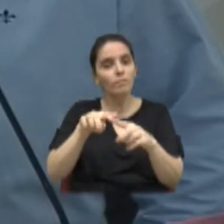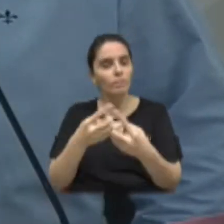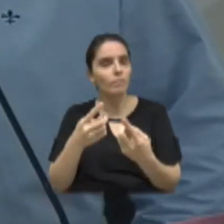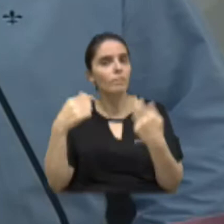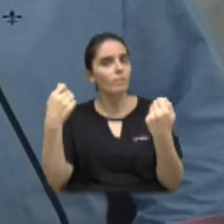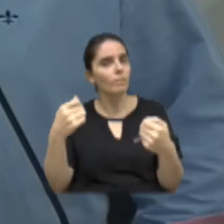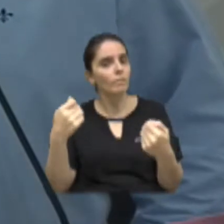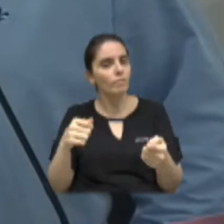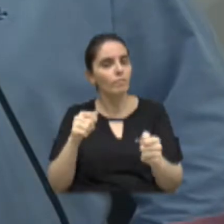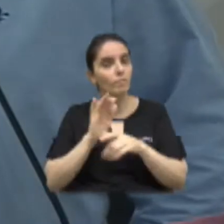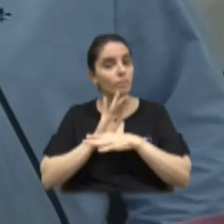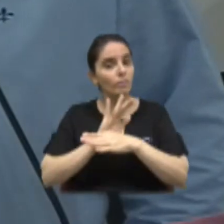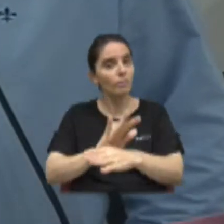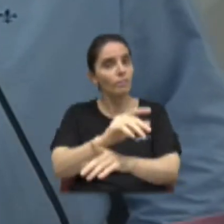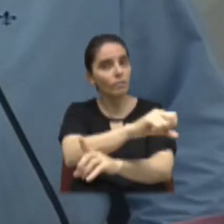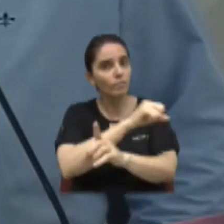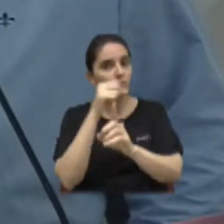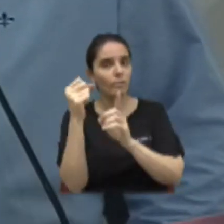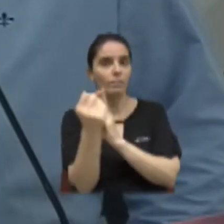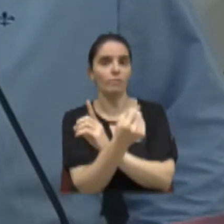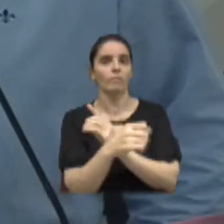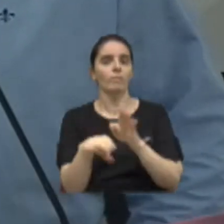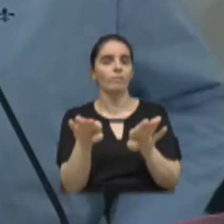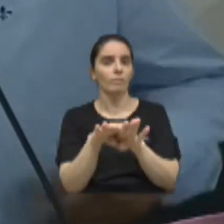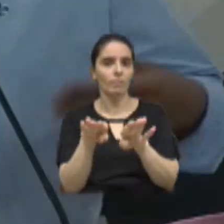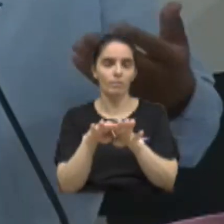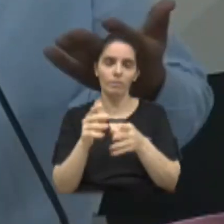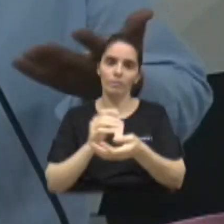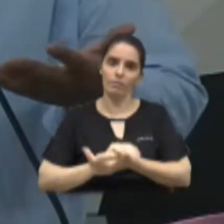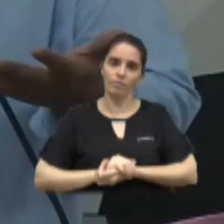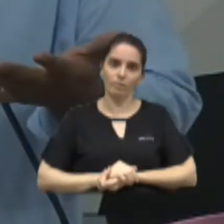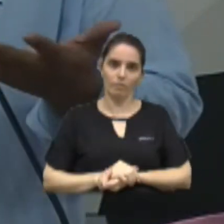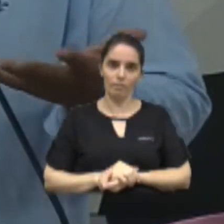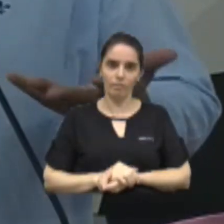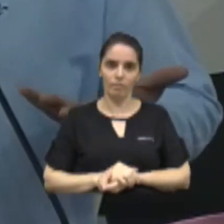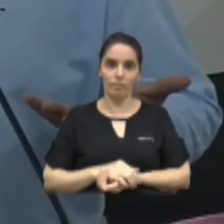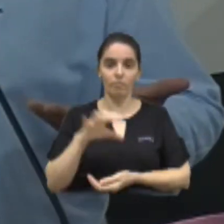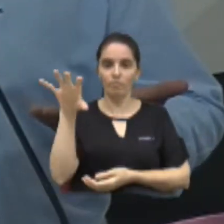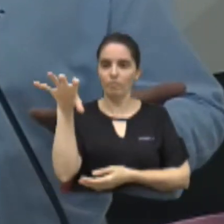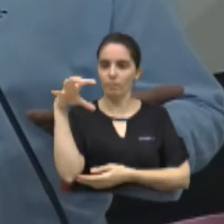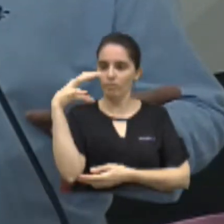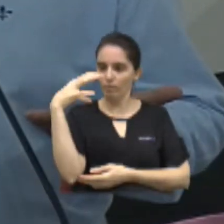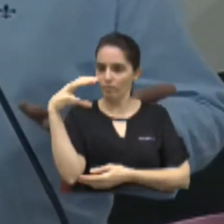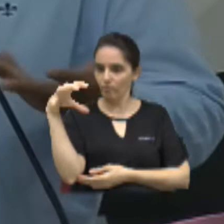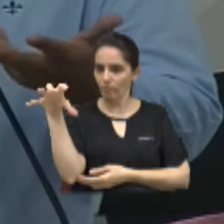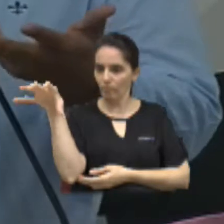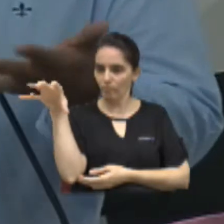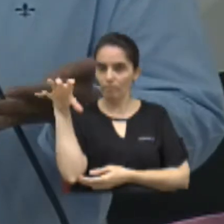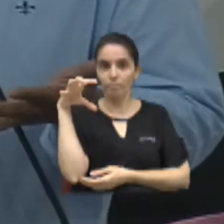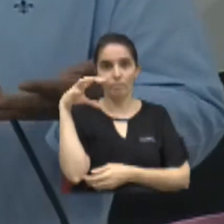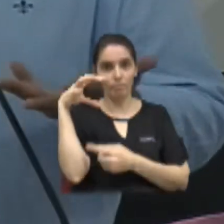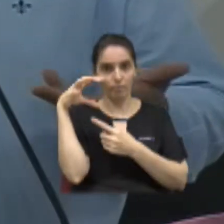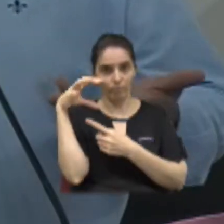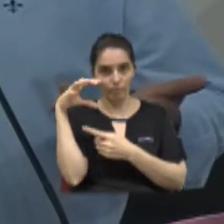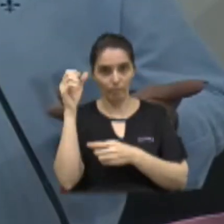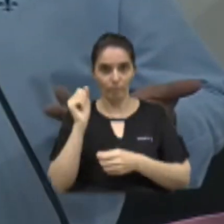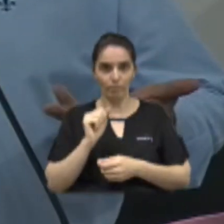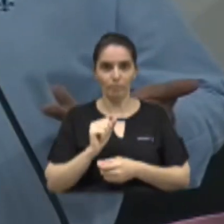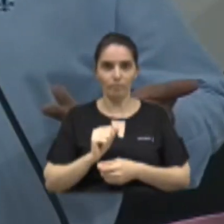Fazer algum serviço em prol da sociedade. Agora nós temos os radares que cobram. Os